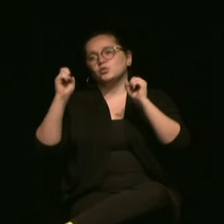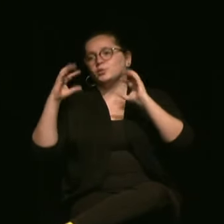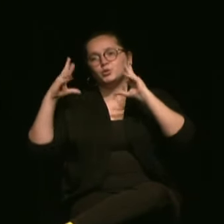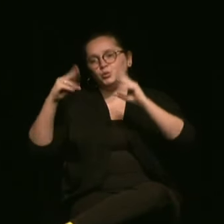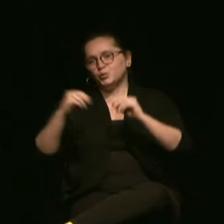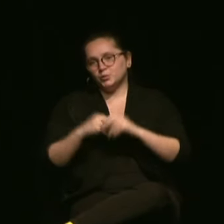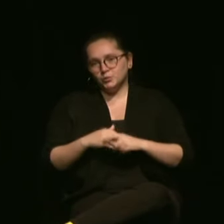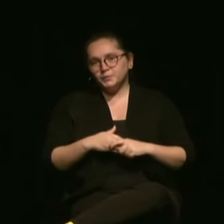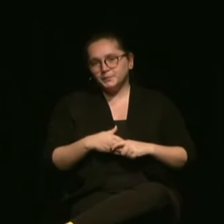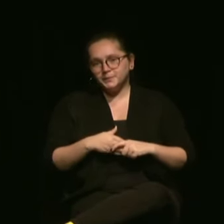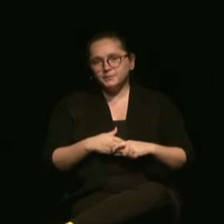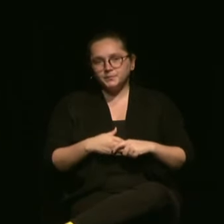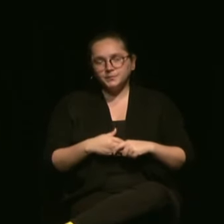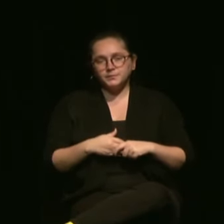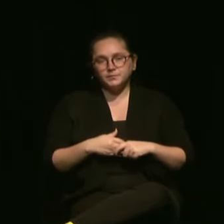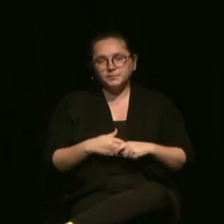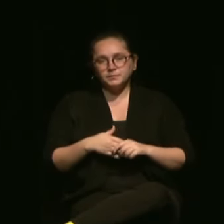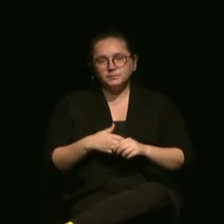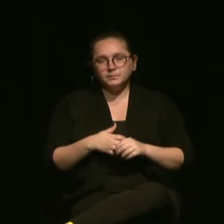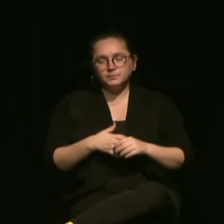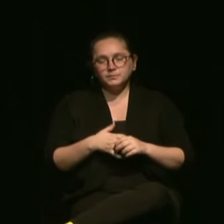né?